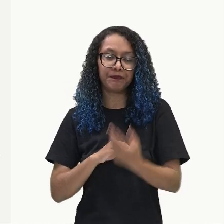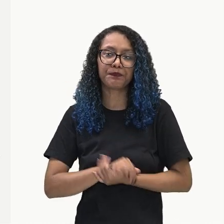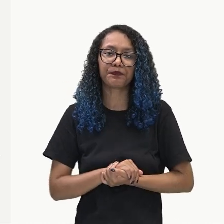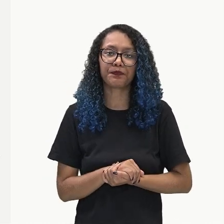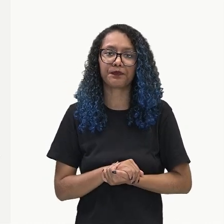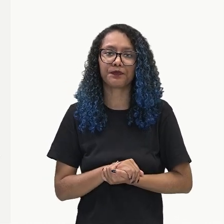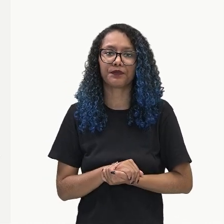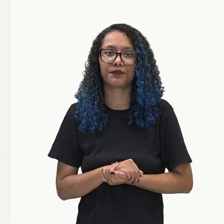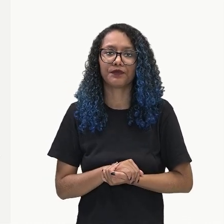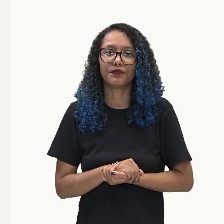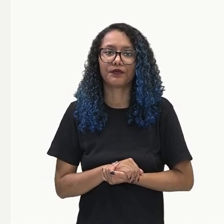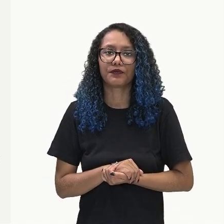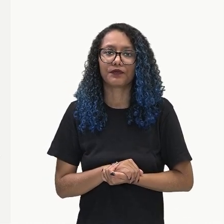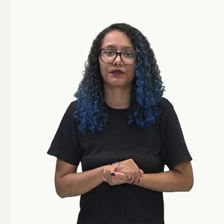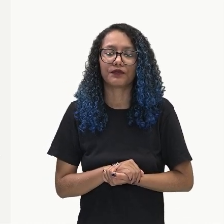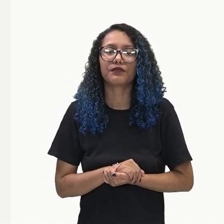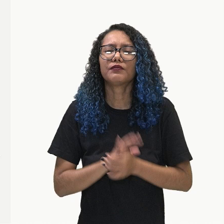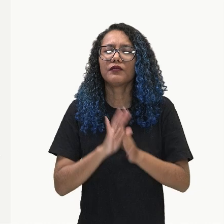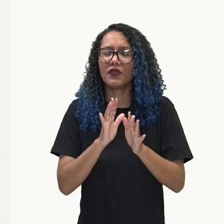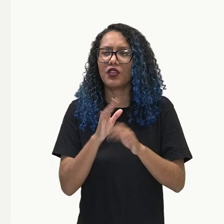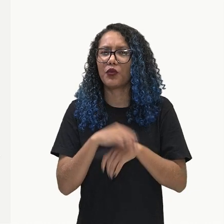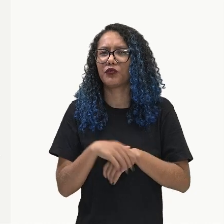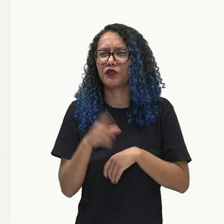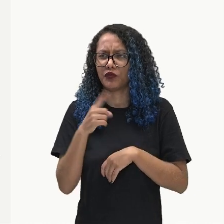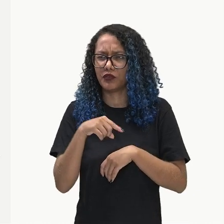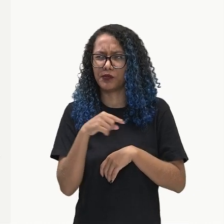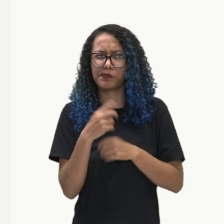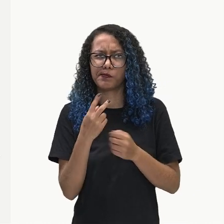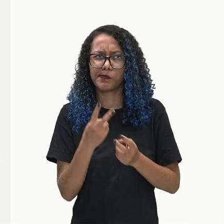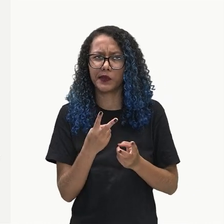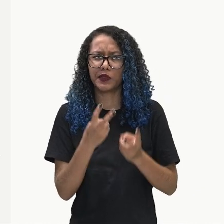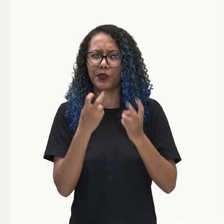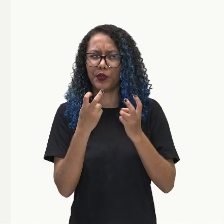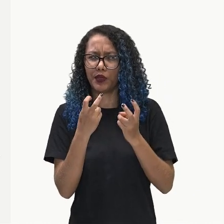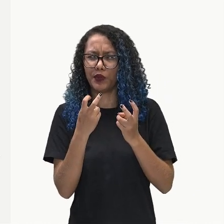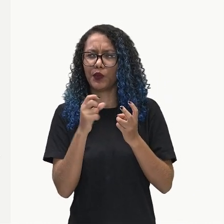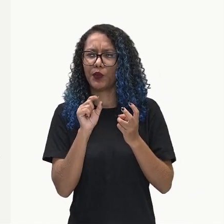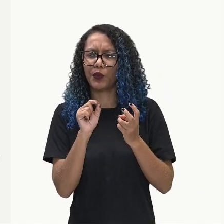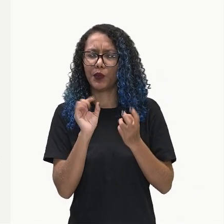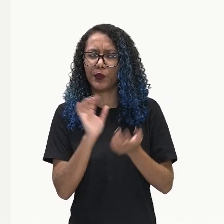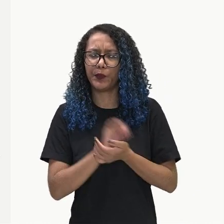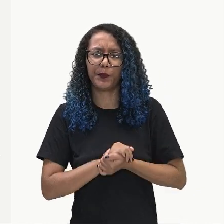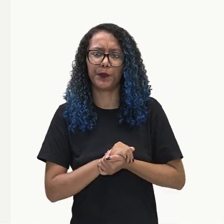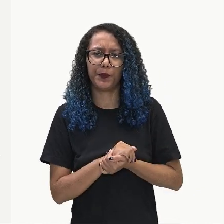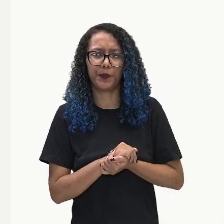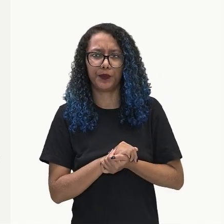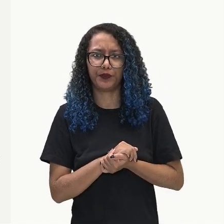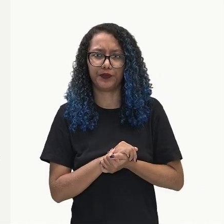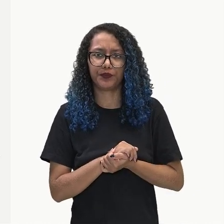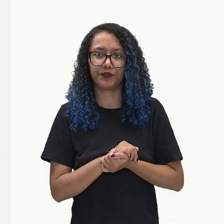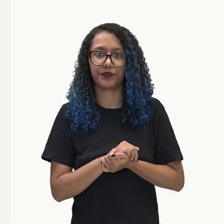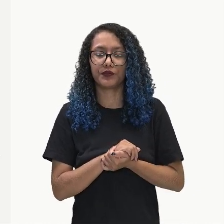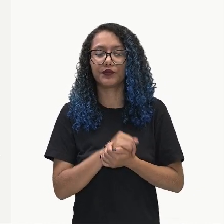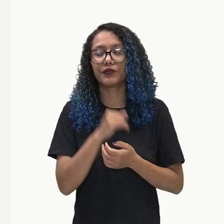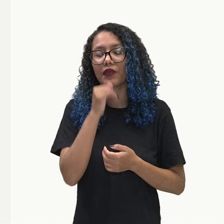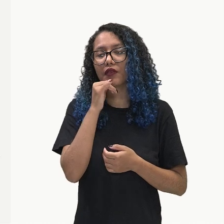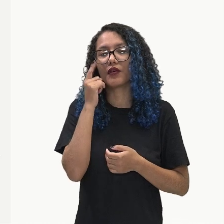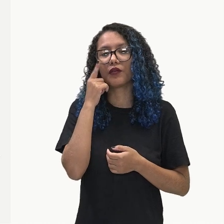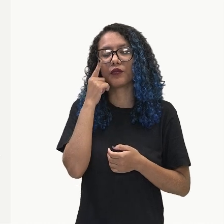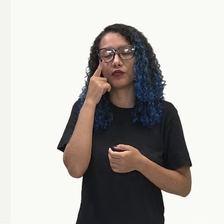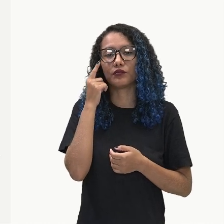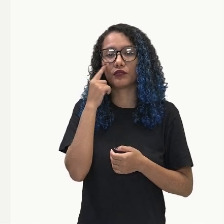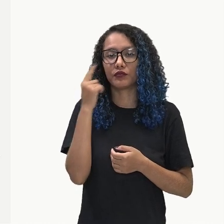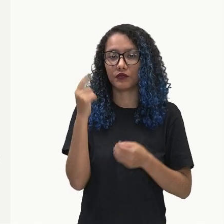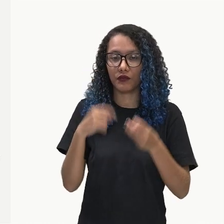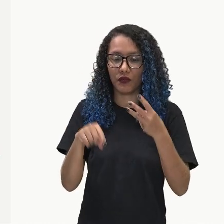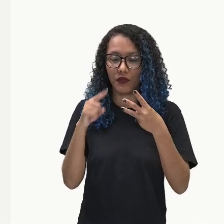estou observando aqui uma coisa, que o Celsius